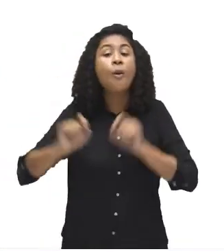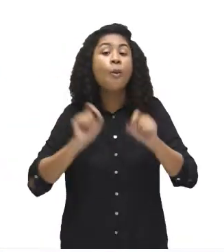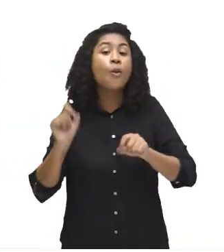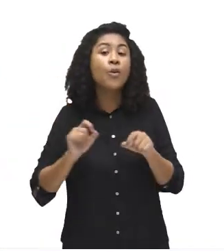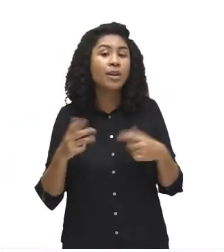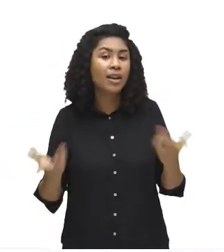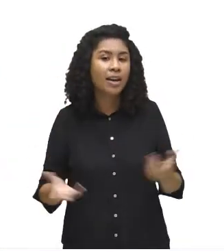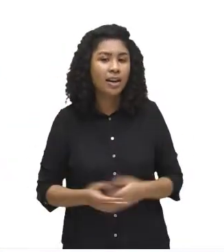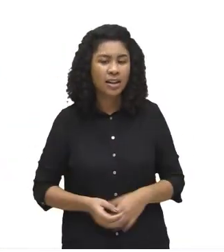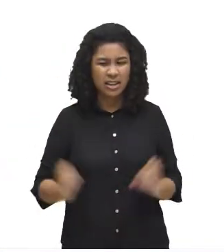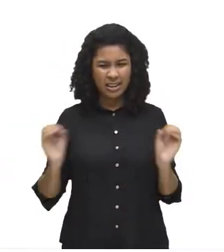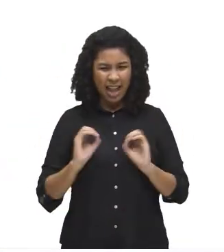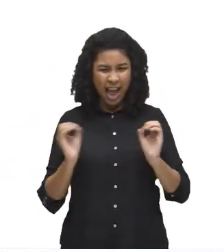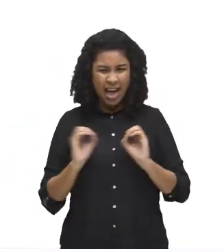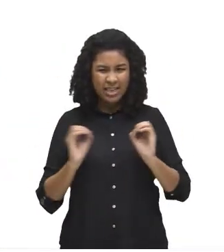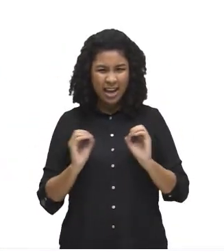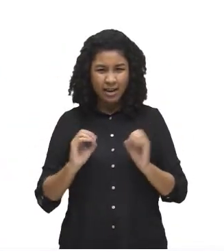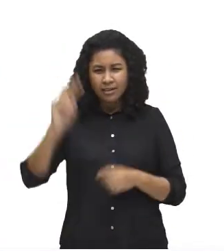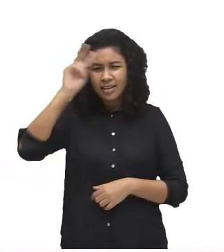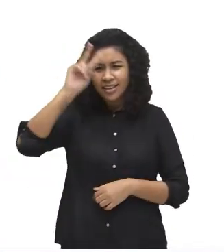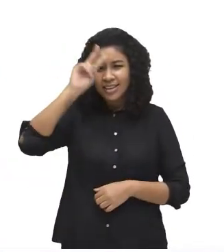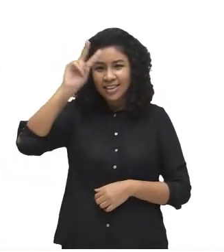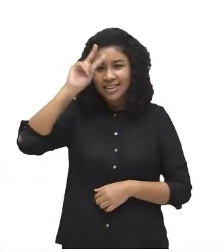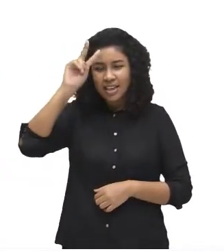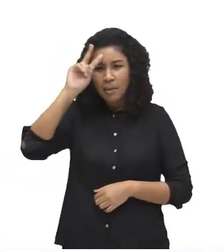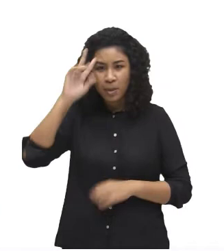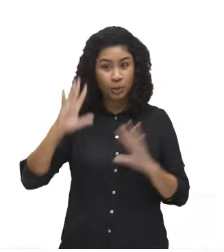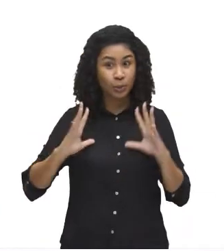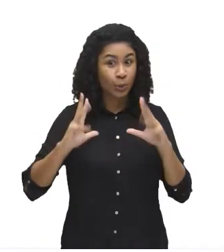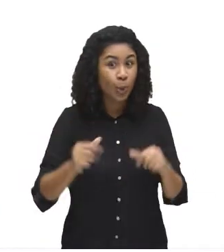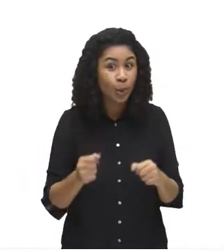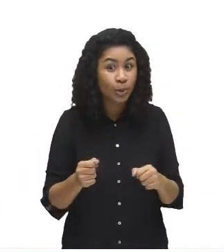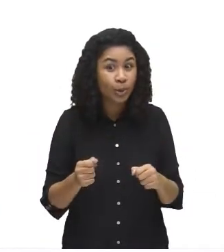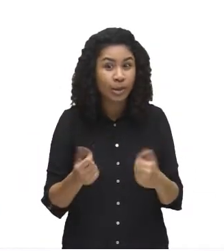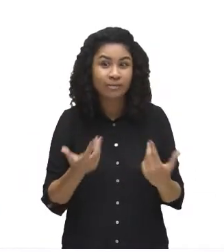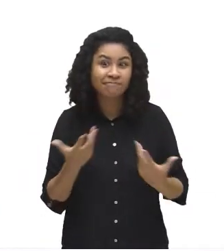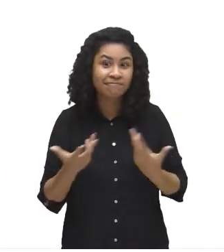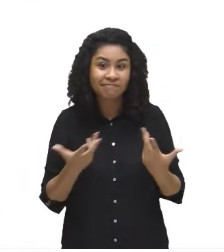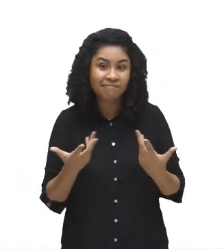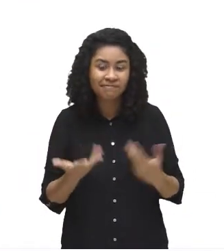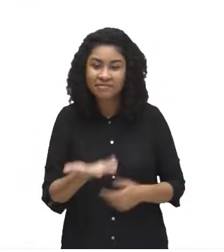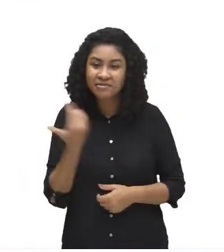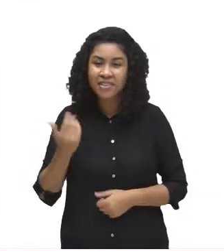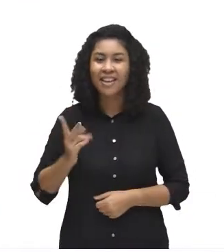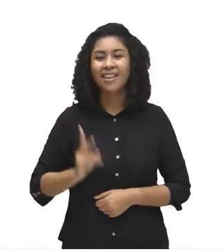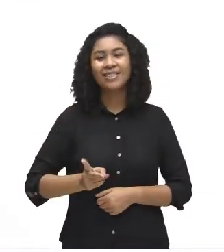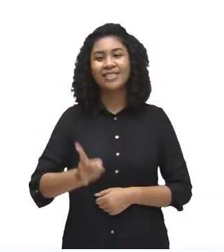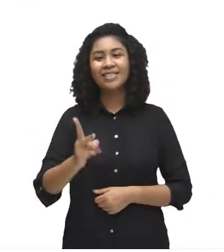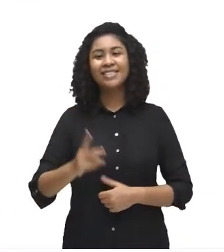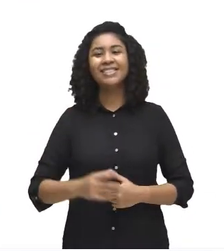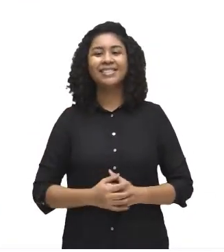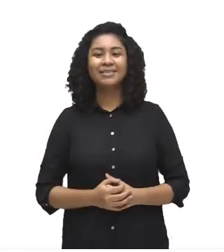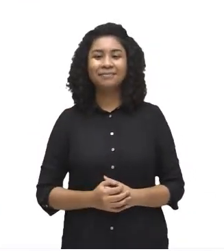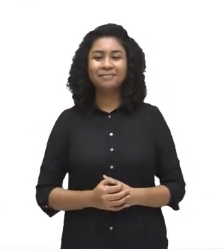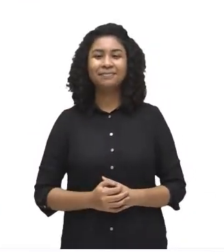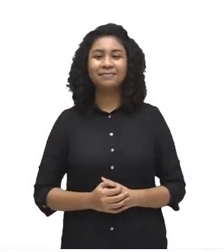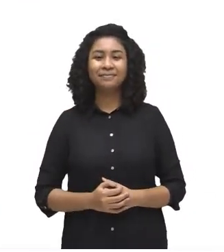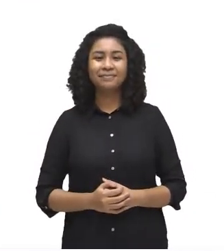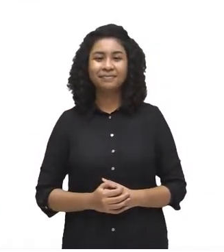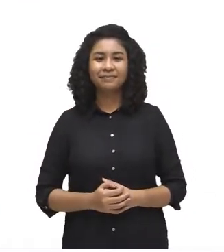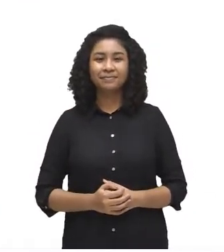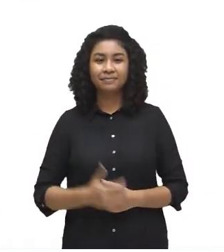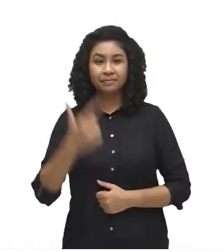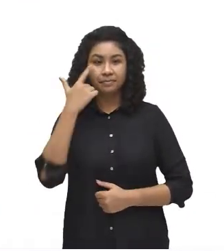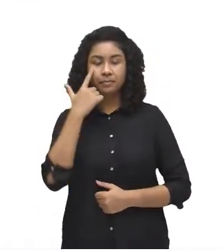Nada? Muito? Tudo? Vamos lá, vamos seguindo então. Observe então a continuidade aí, olha o que diz. Diz assim, ó, língua